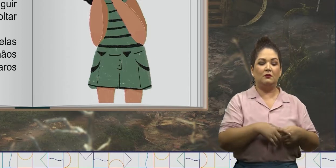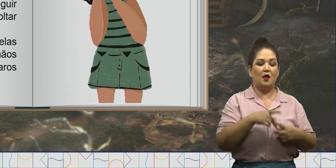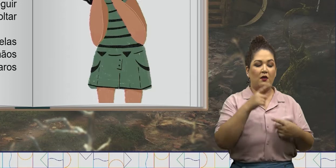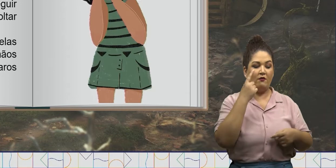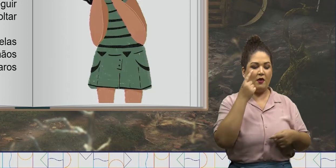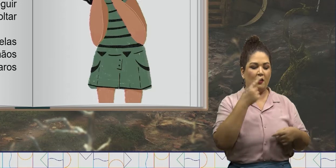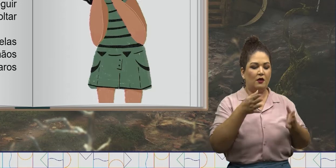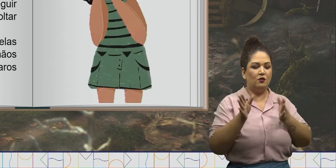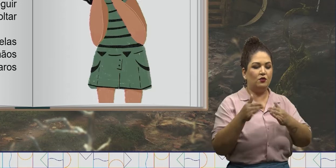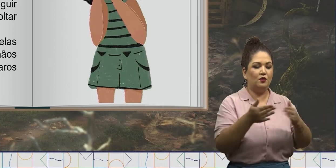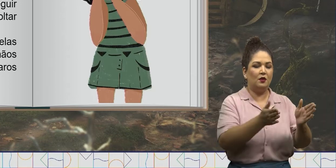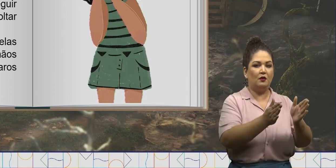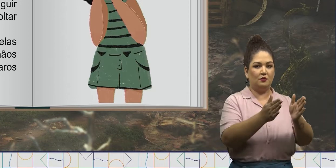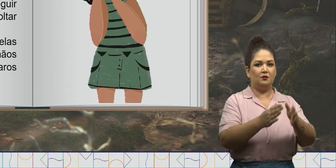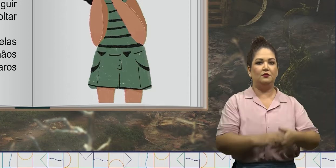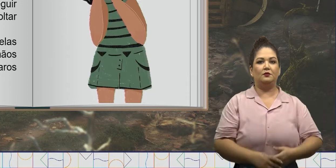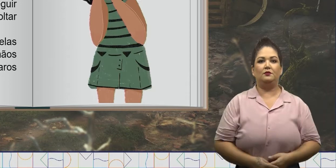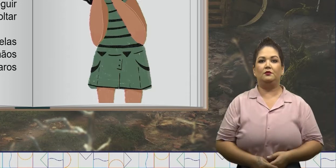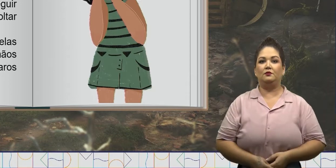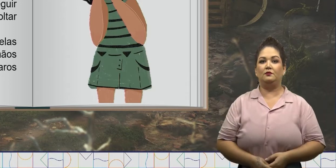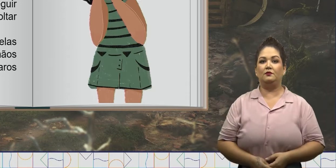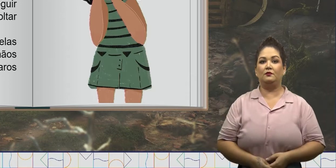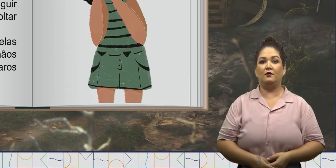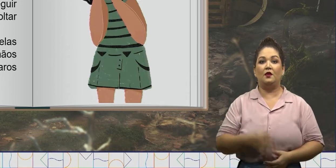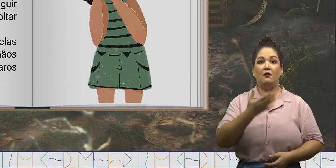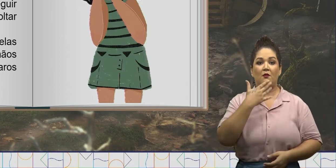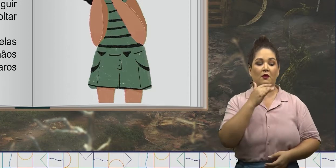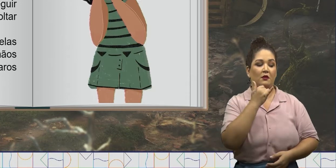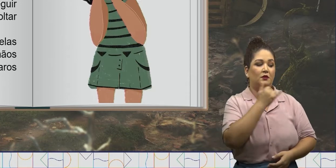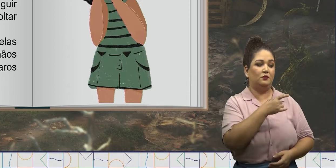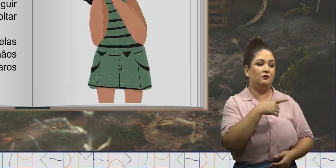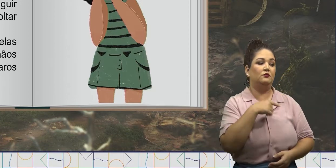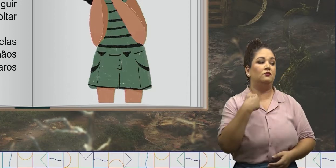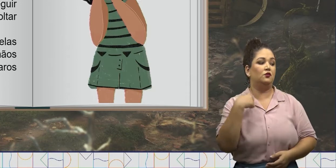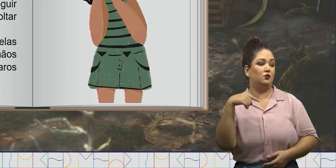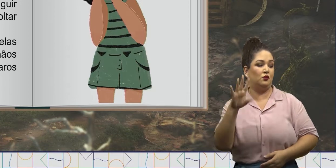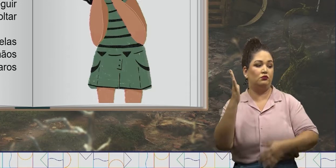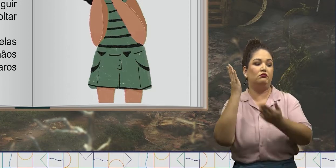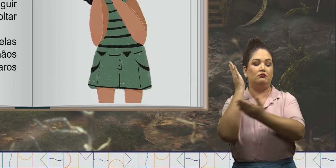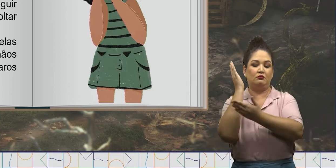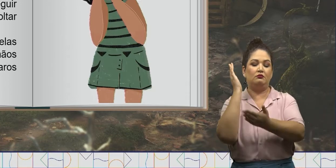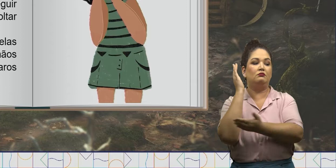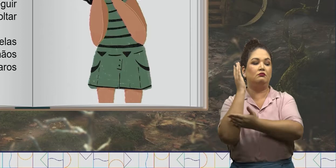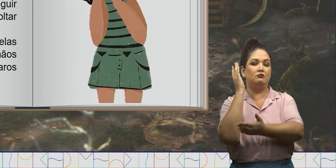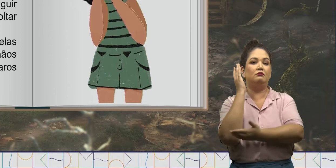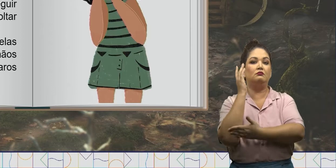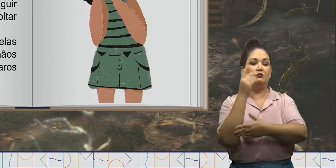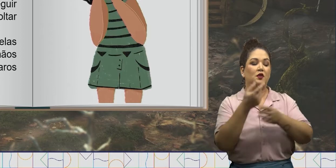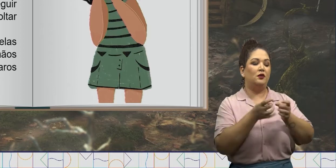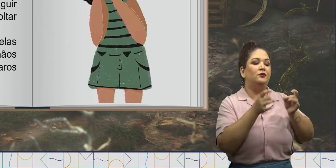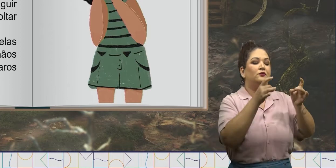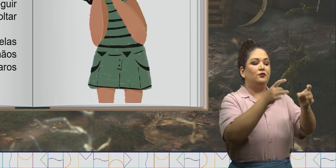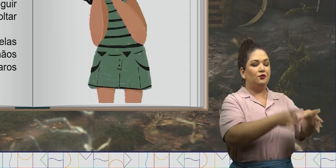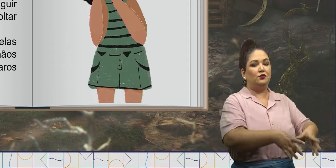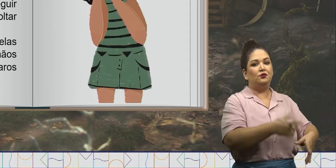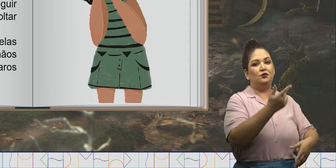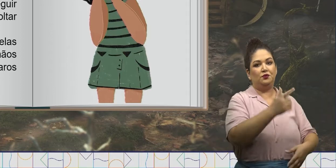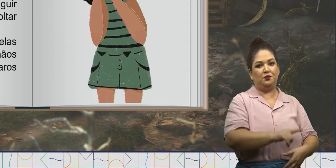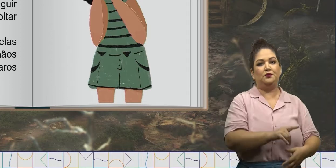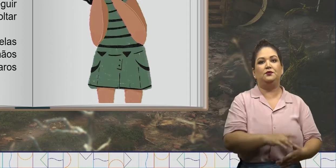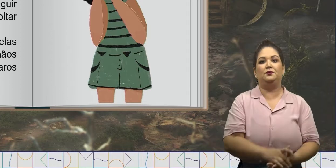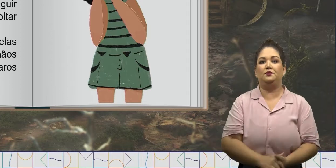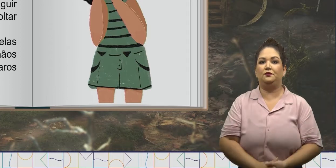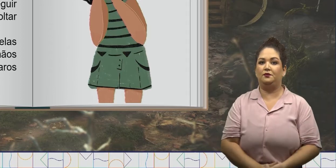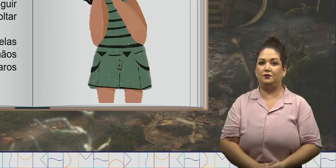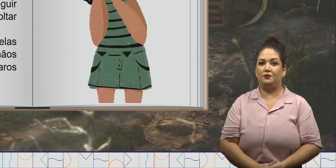o caminho. O pai disse que iria recolher lenha e os abandonou